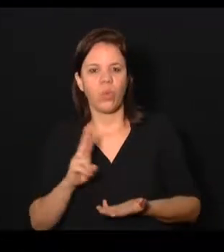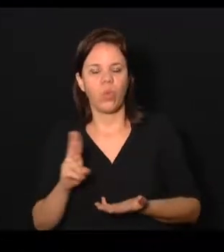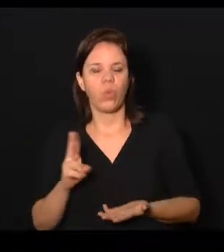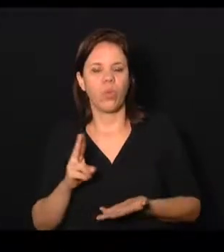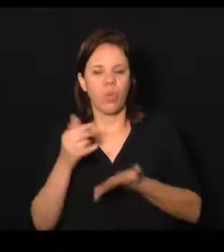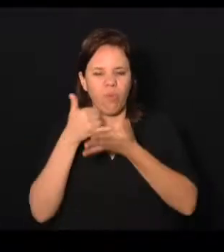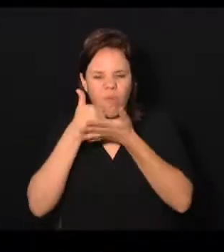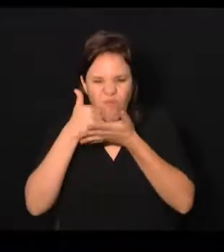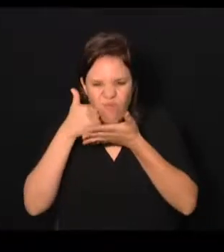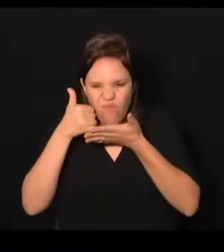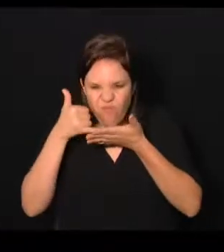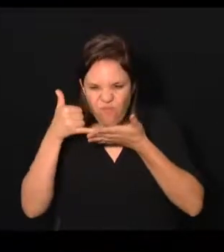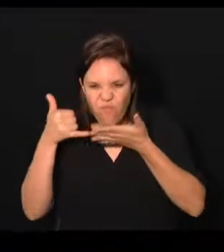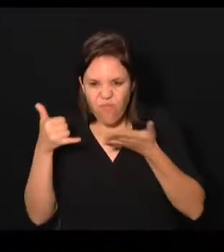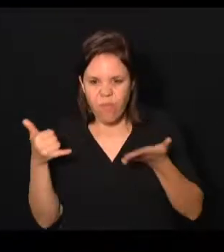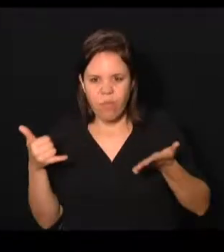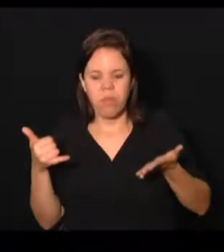cocaína.